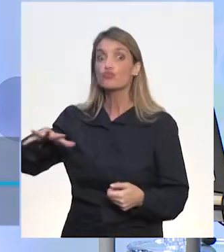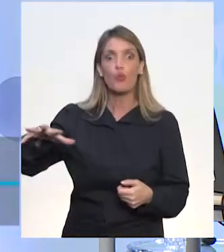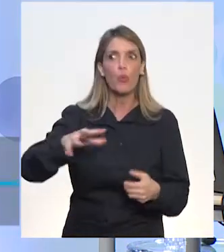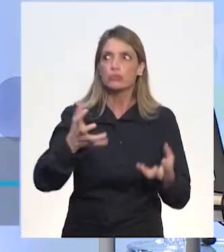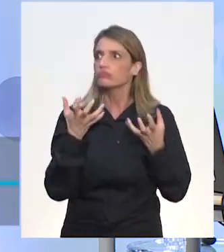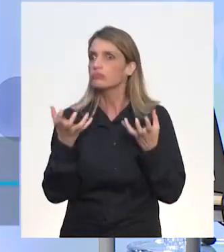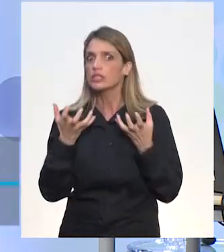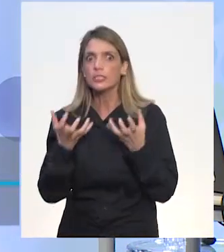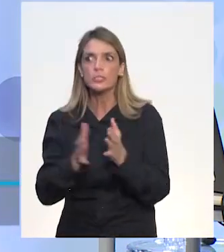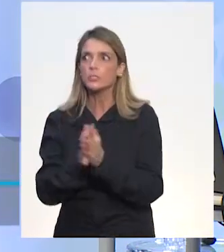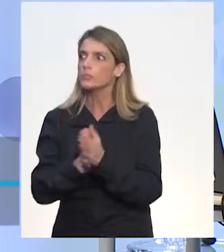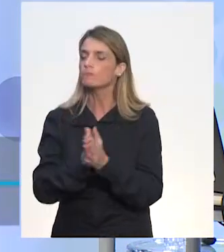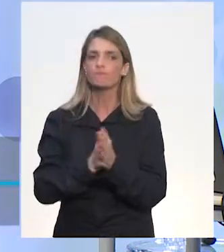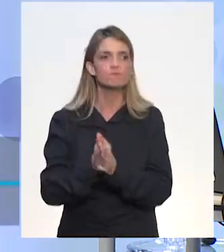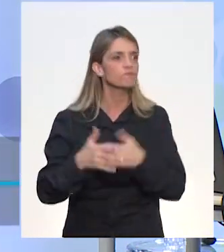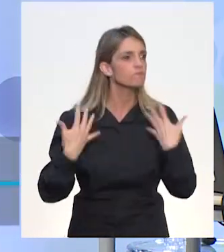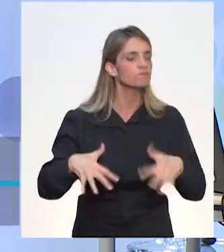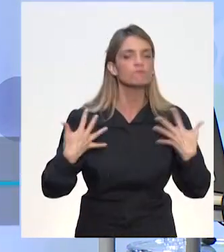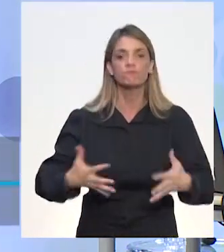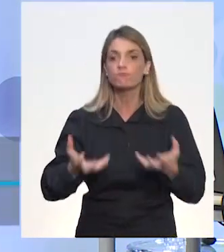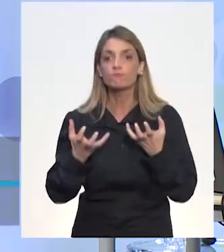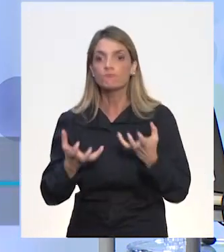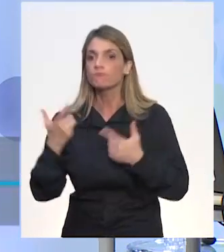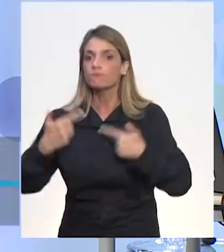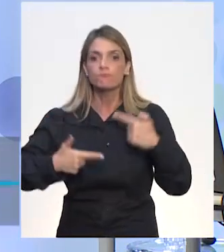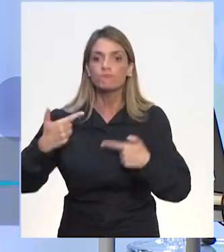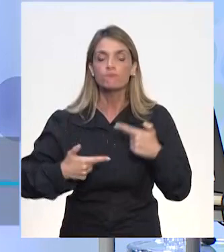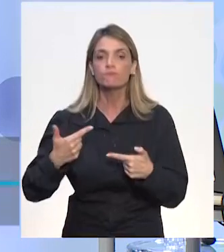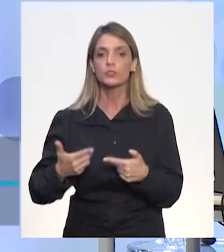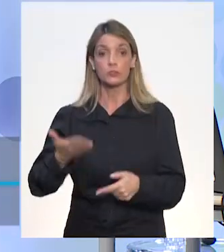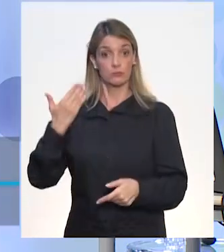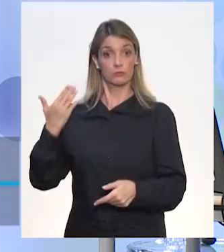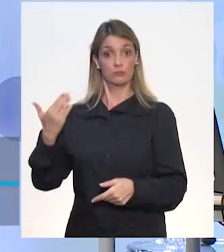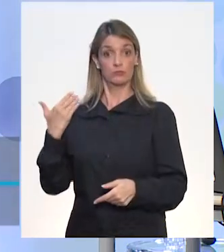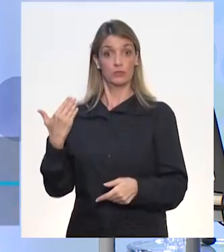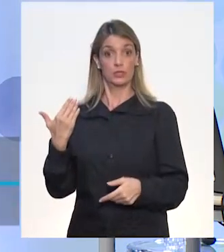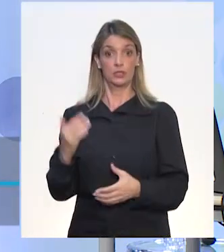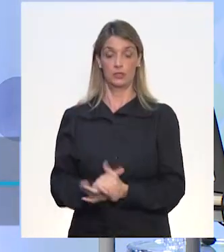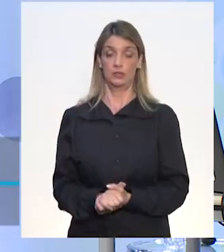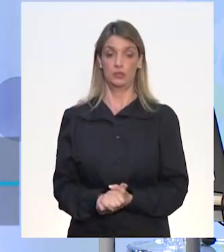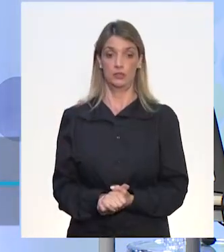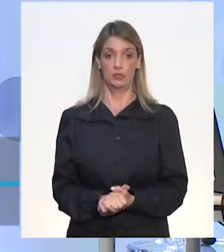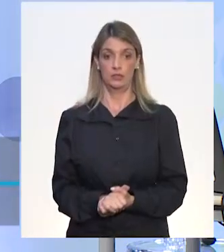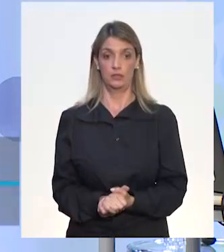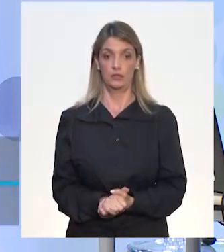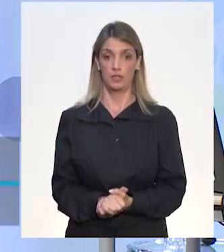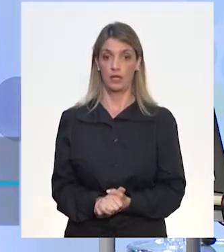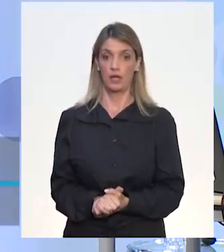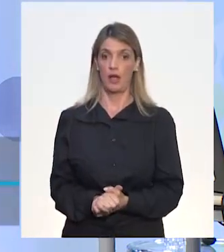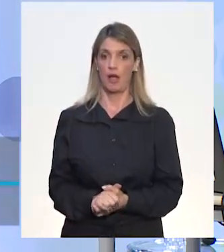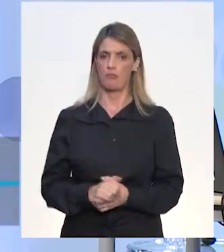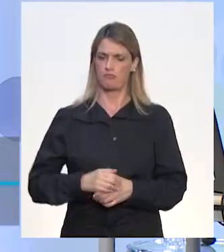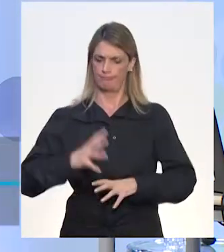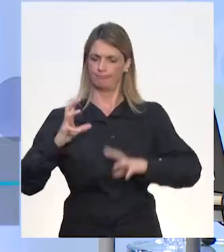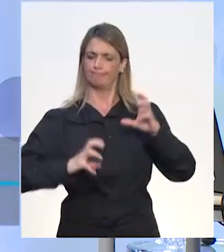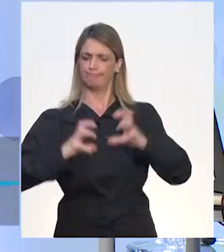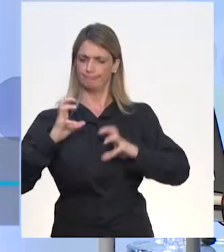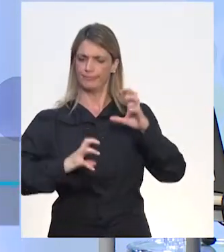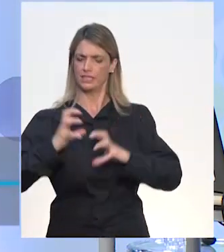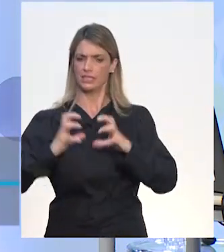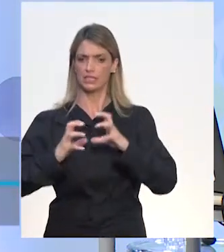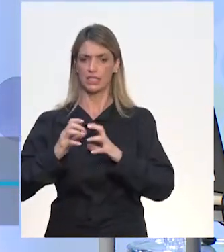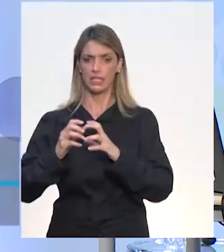todos. Era tida na época como o último grande conflito que iria definir novos